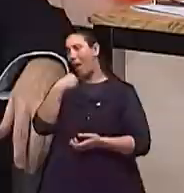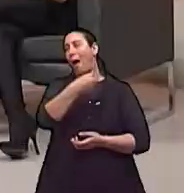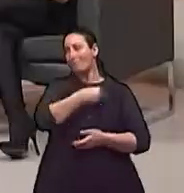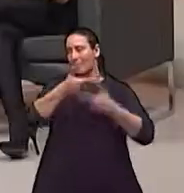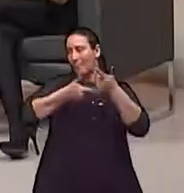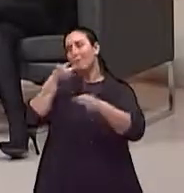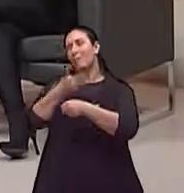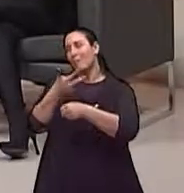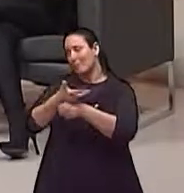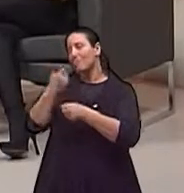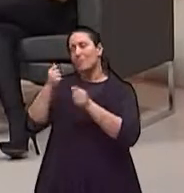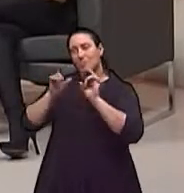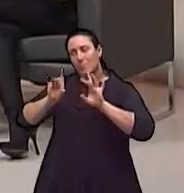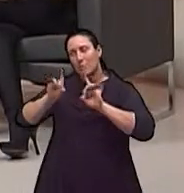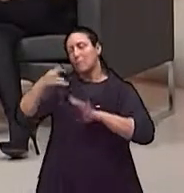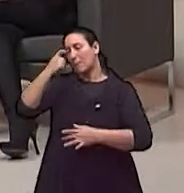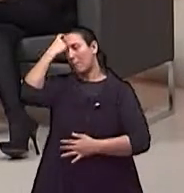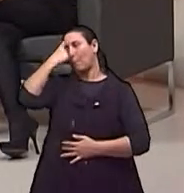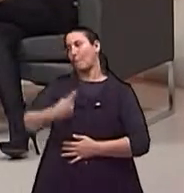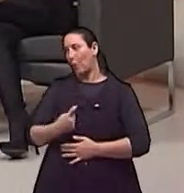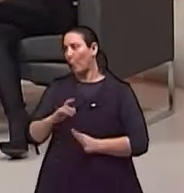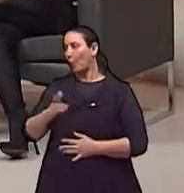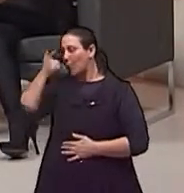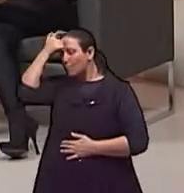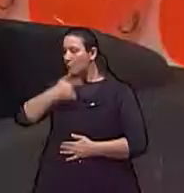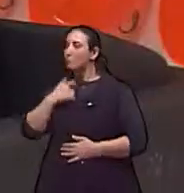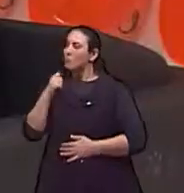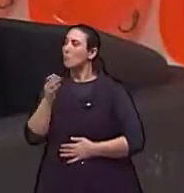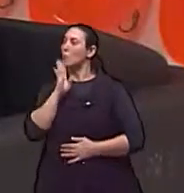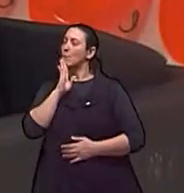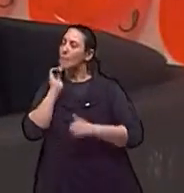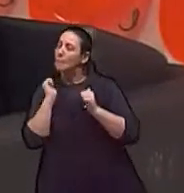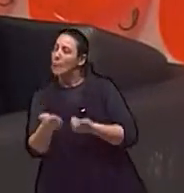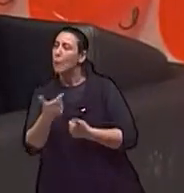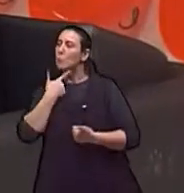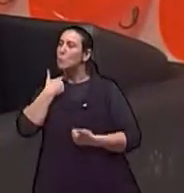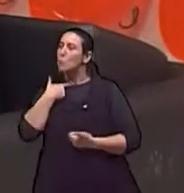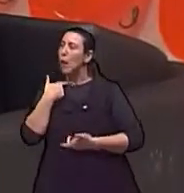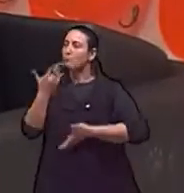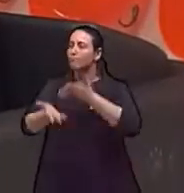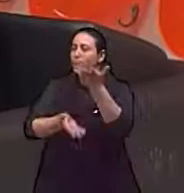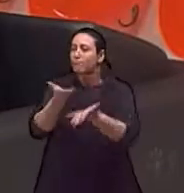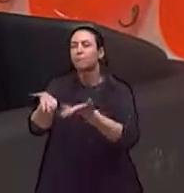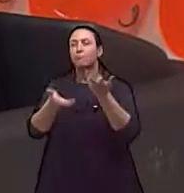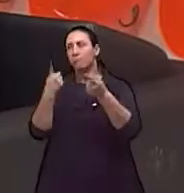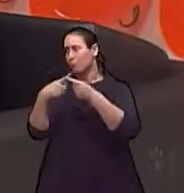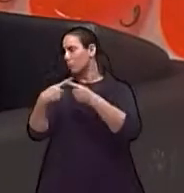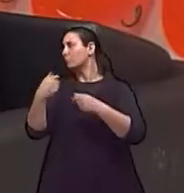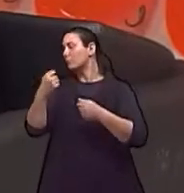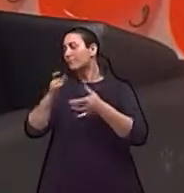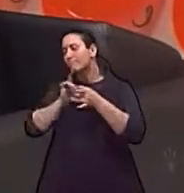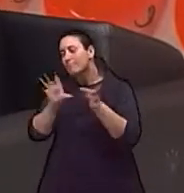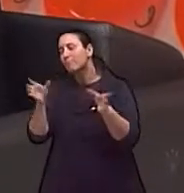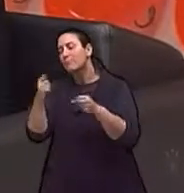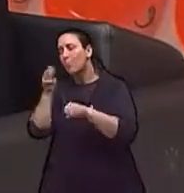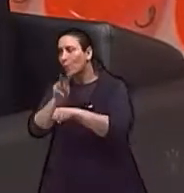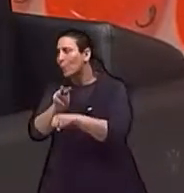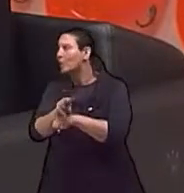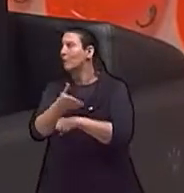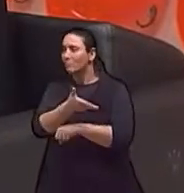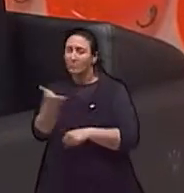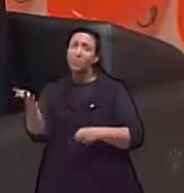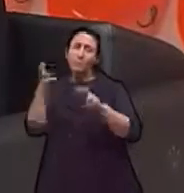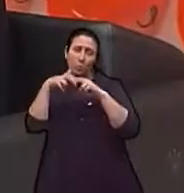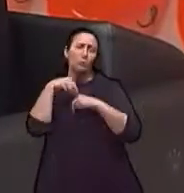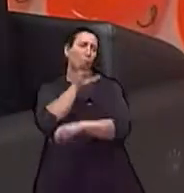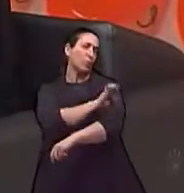para ser geriatra tem que ter um perfil né não é qualquer pessoa que tem essa disponibilidade e esse perfil de cuidar de idoso por isso